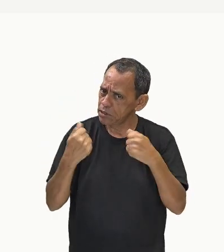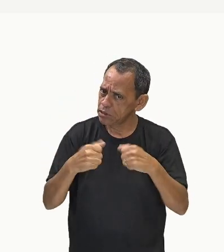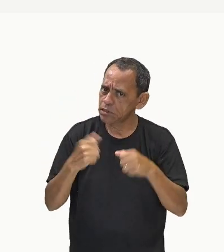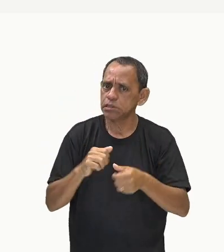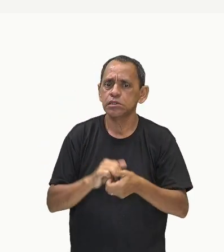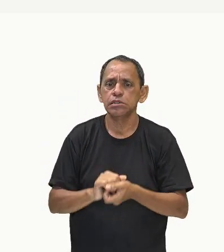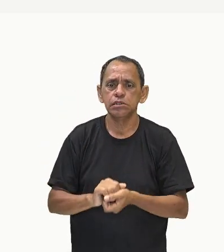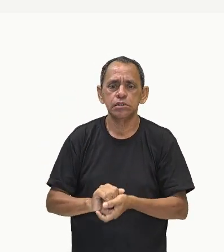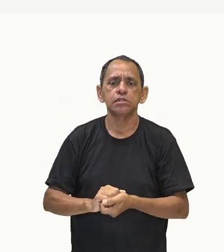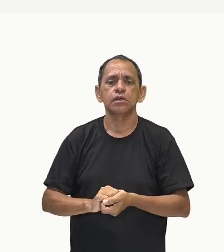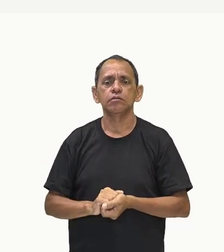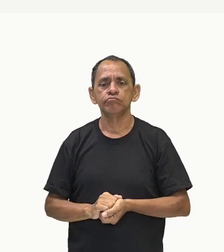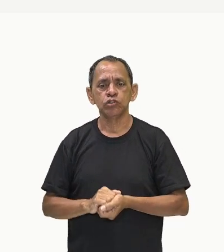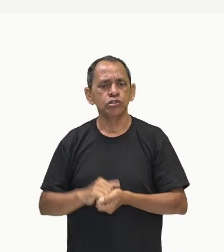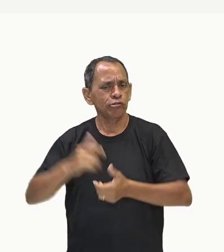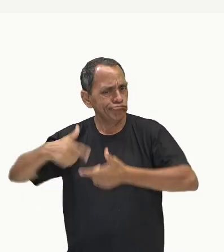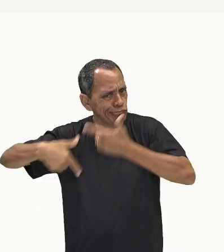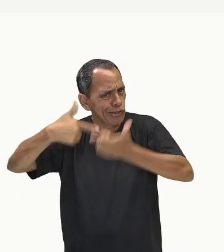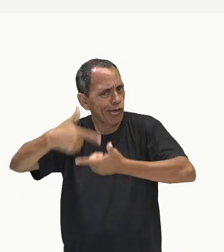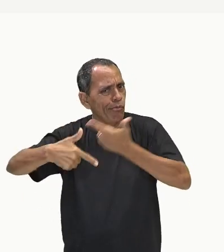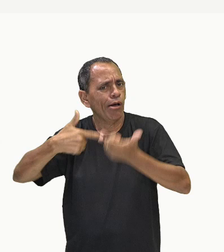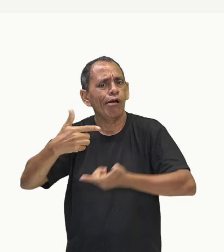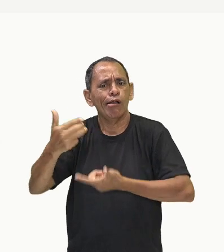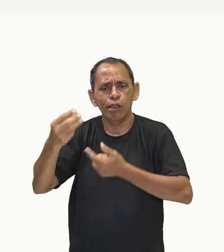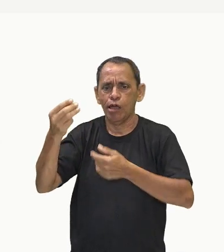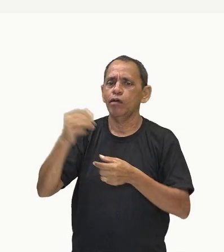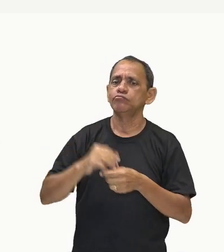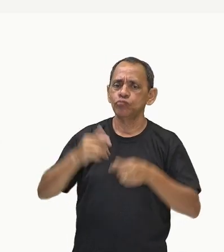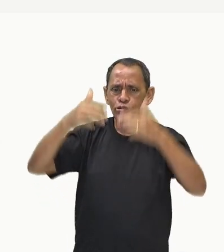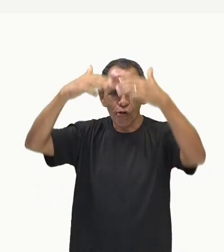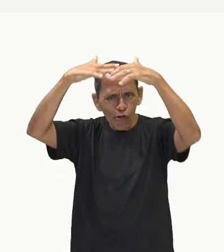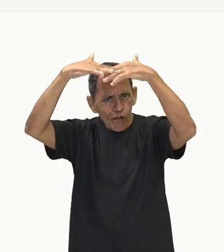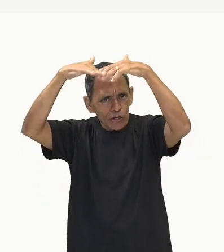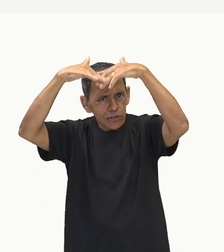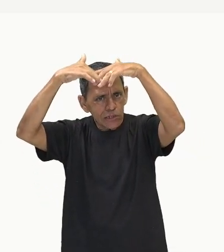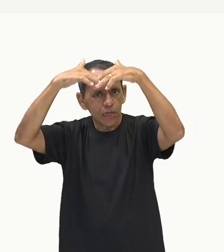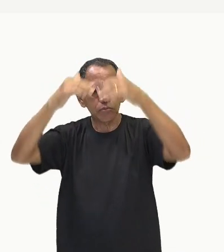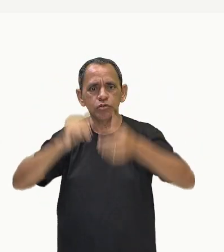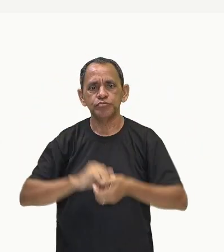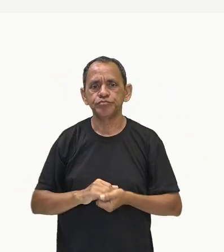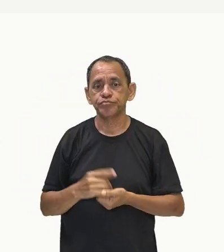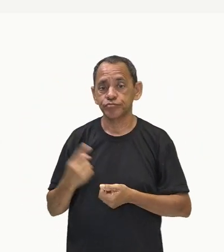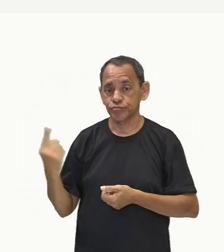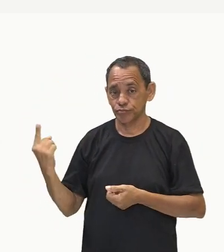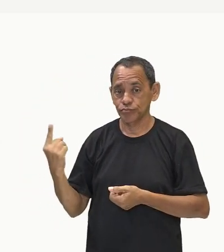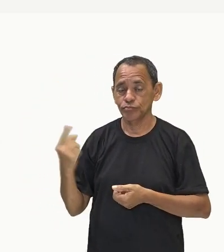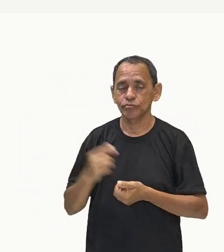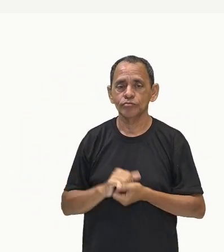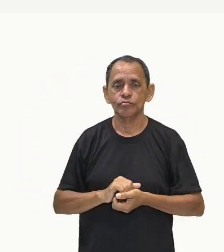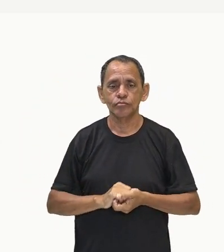exercitado, né, requer esforço. Então temos aqui, ó,